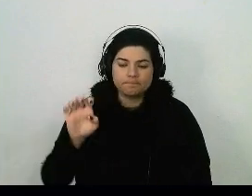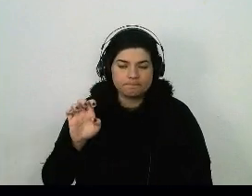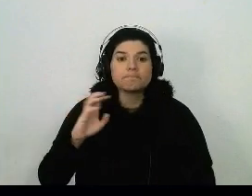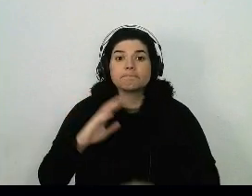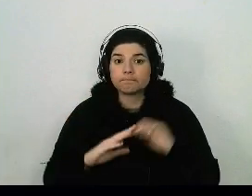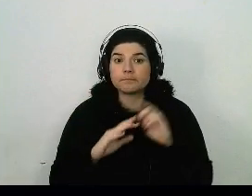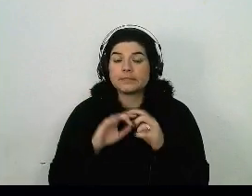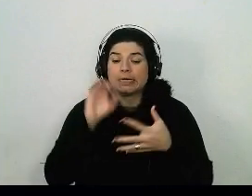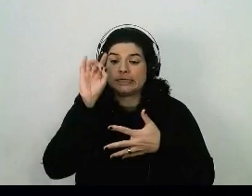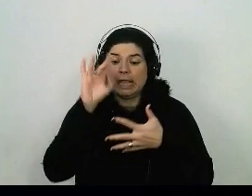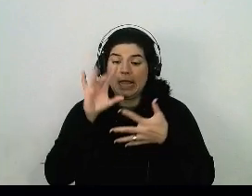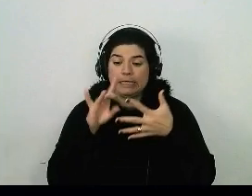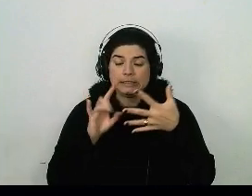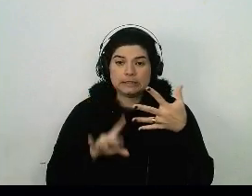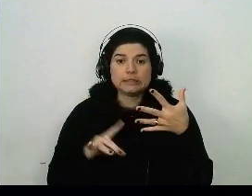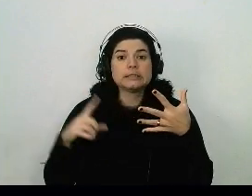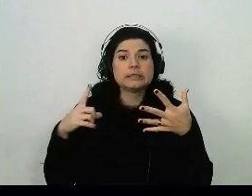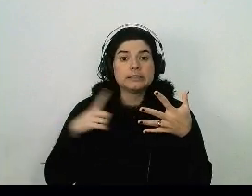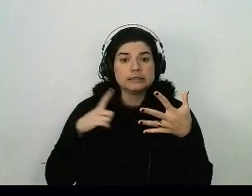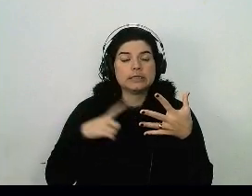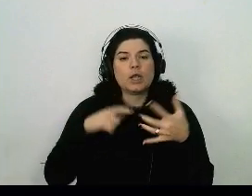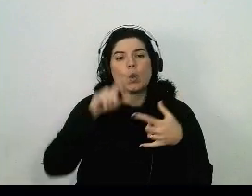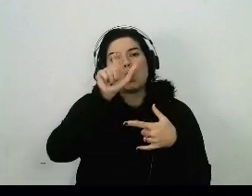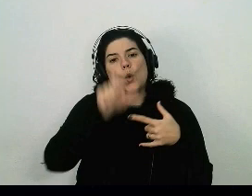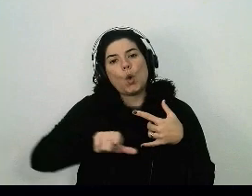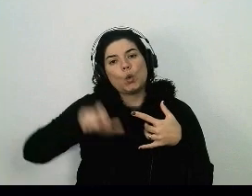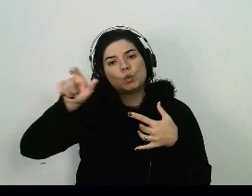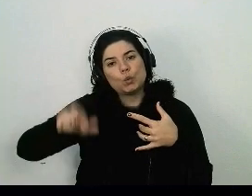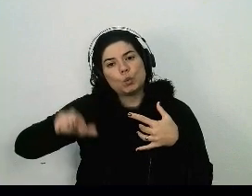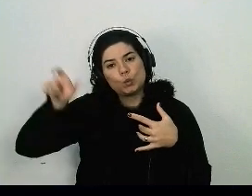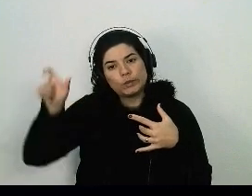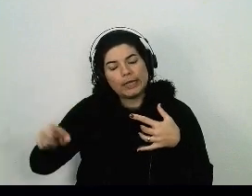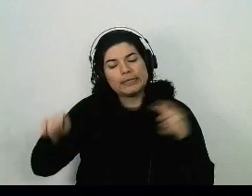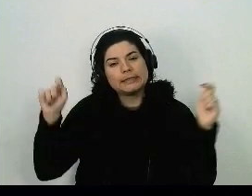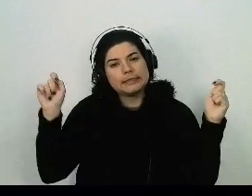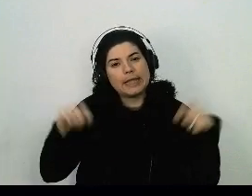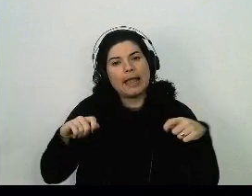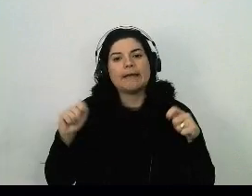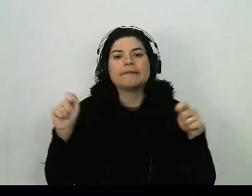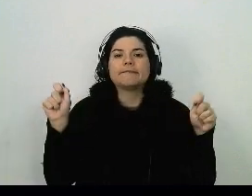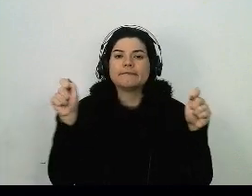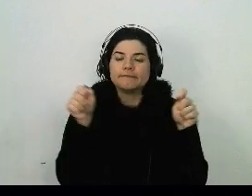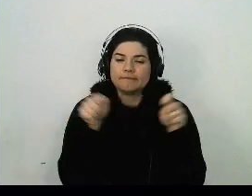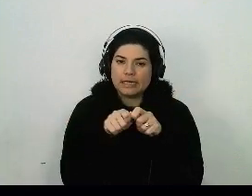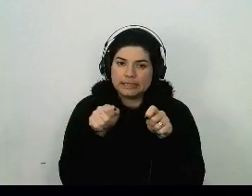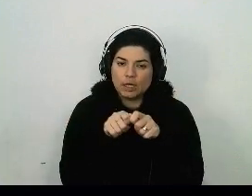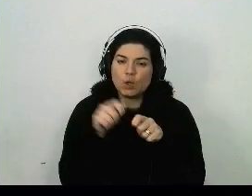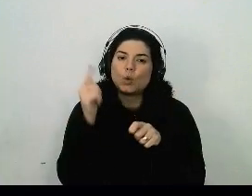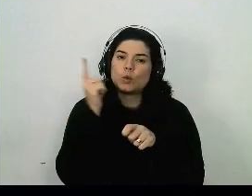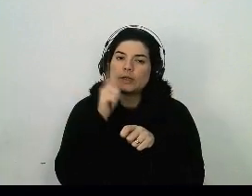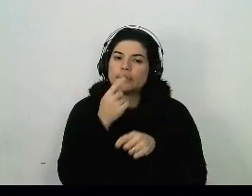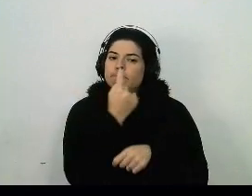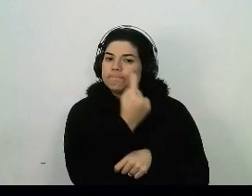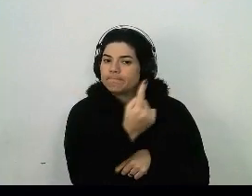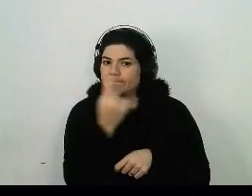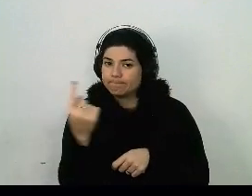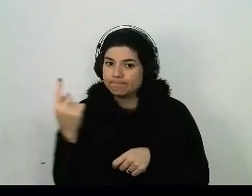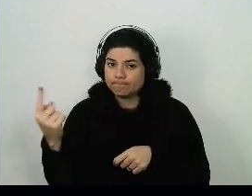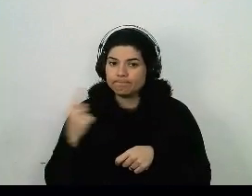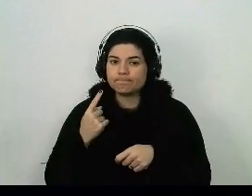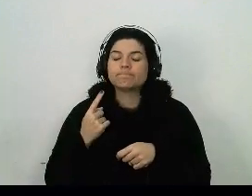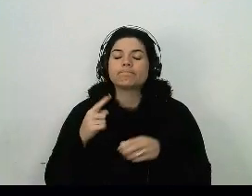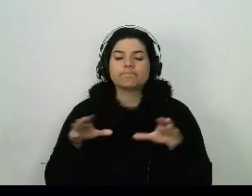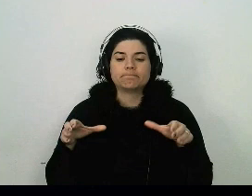que são as nossas colunas a gente possa fazer medições no nível individual no nível de equipe